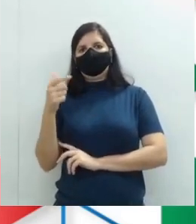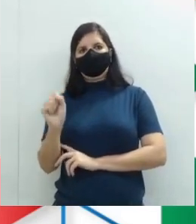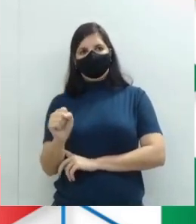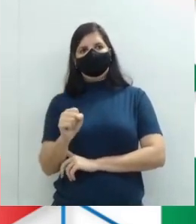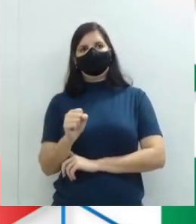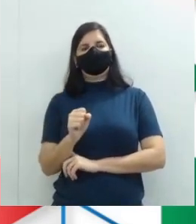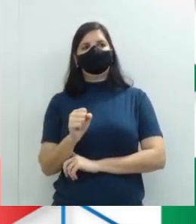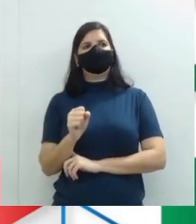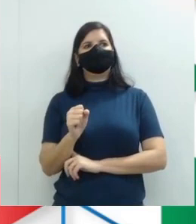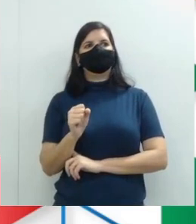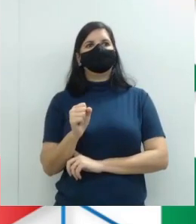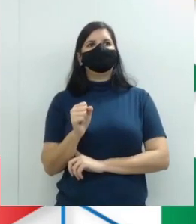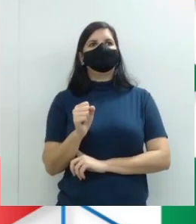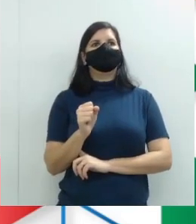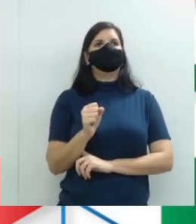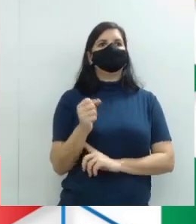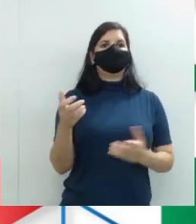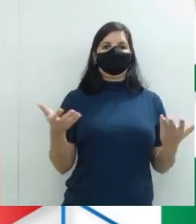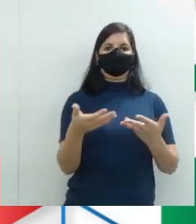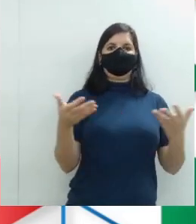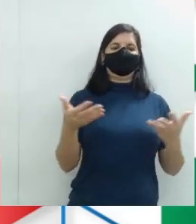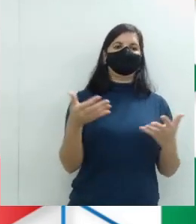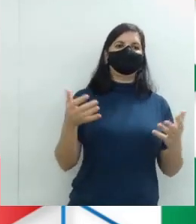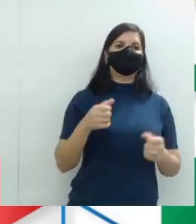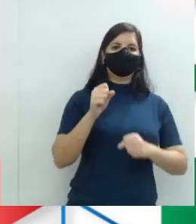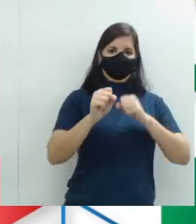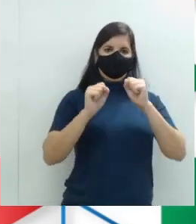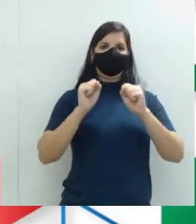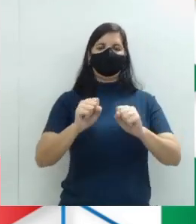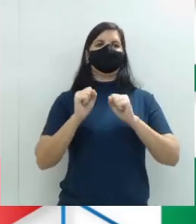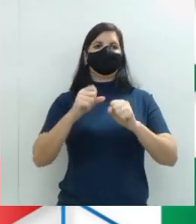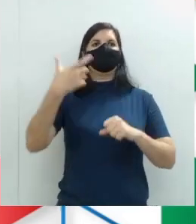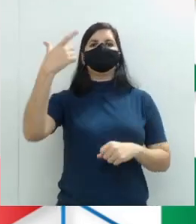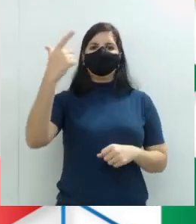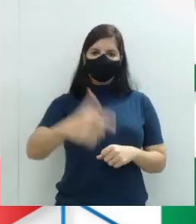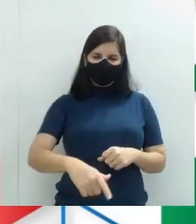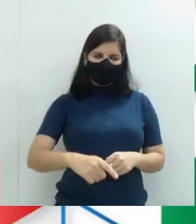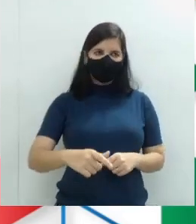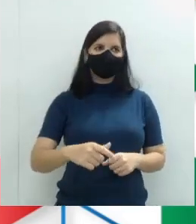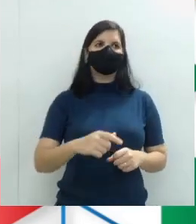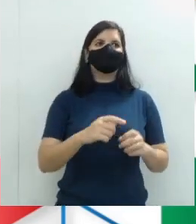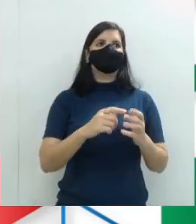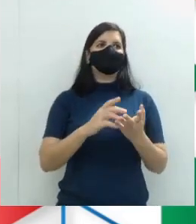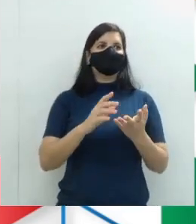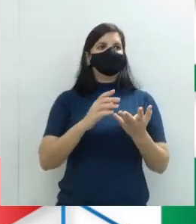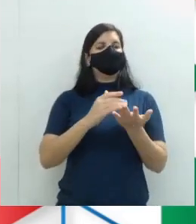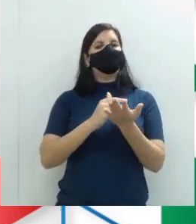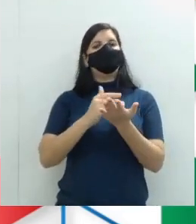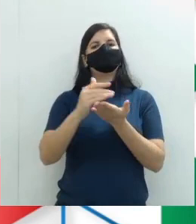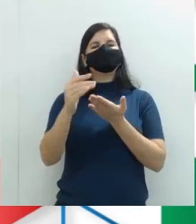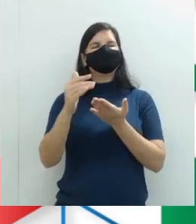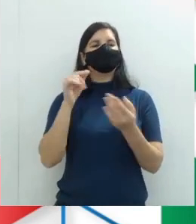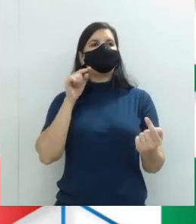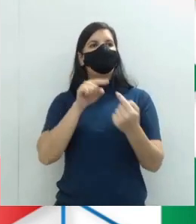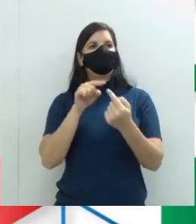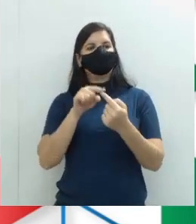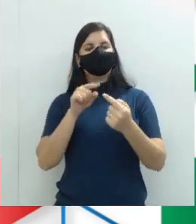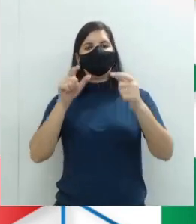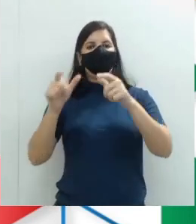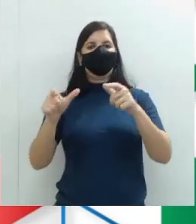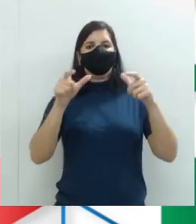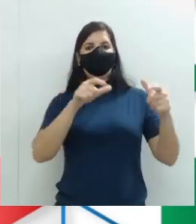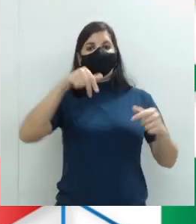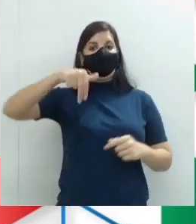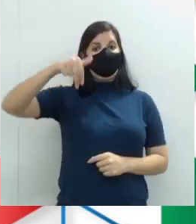Tá bom? Olha, a partir daí eu posso fazer um fluxograma de novo. Ó. Como é? Foi nisso. Considere a